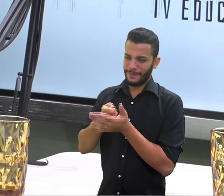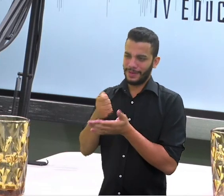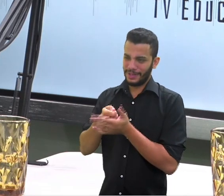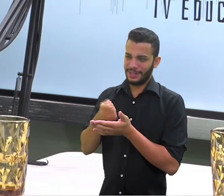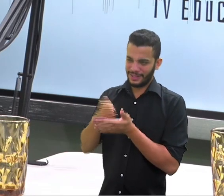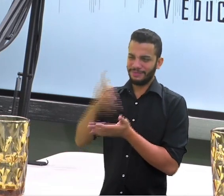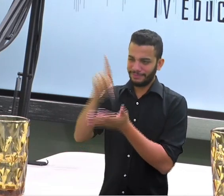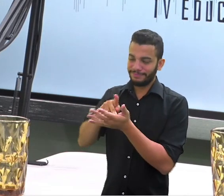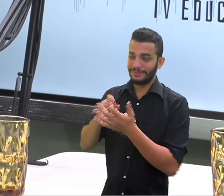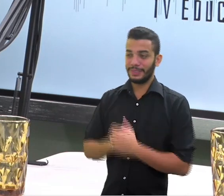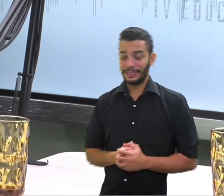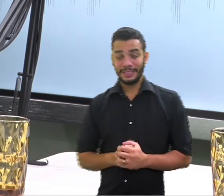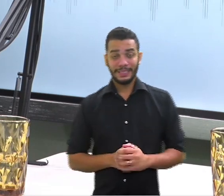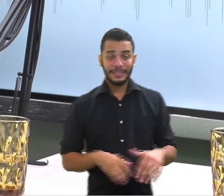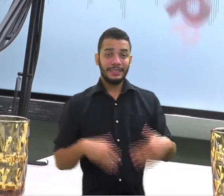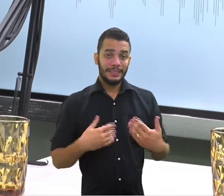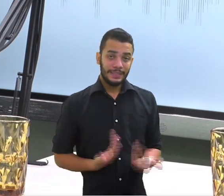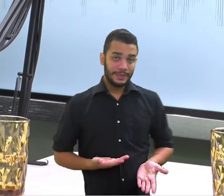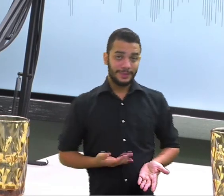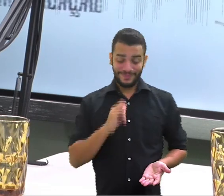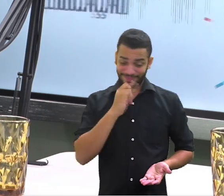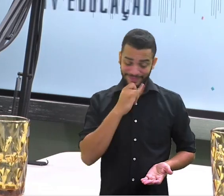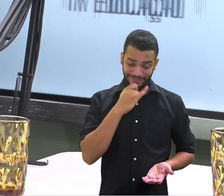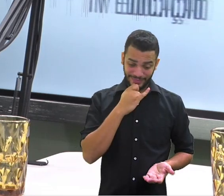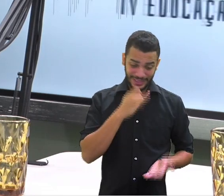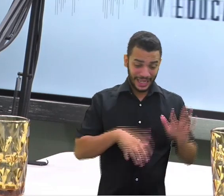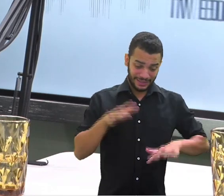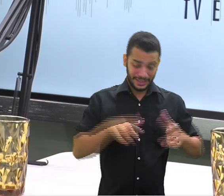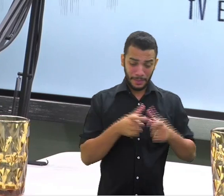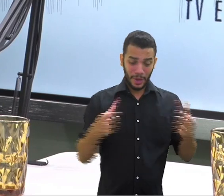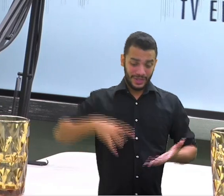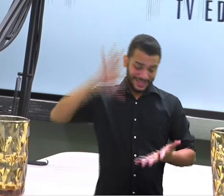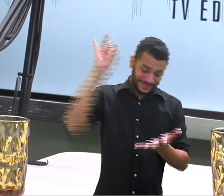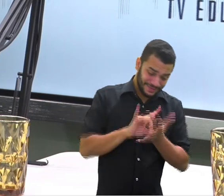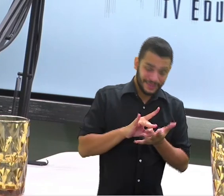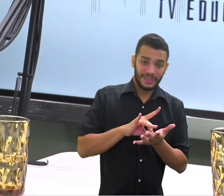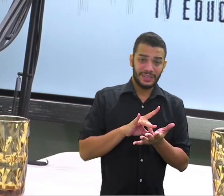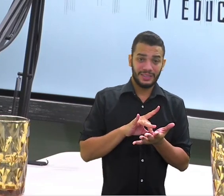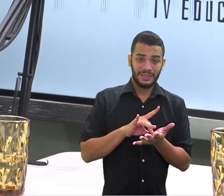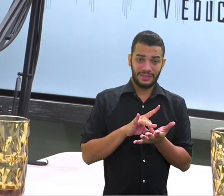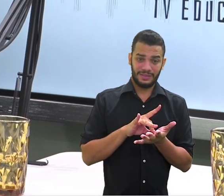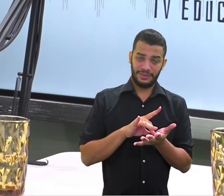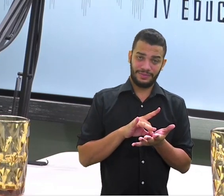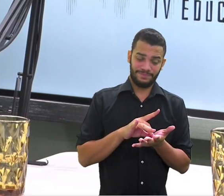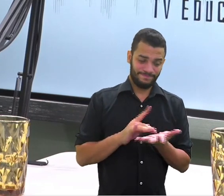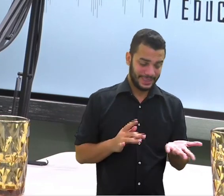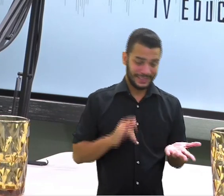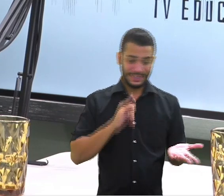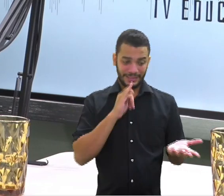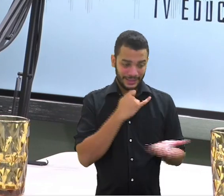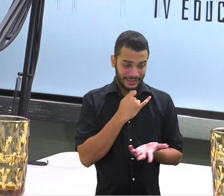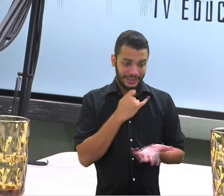ver quem foi que destruiu aquela carteira. E se um outro aluno falar, ele pode ser taxado como um X9, como um